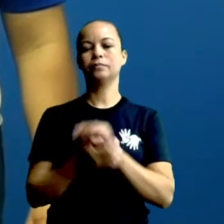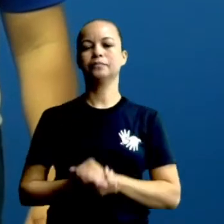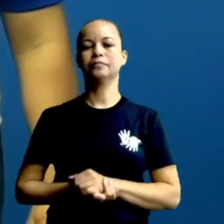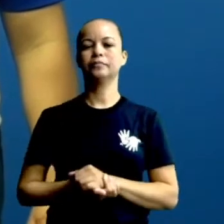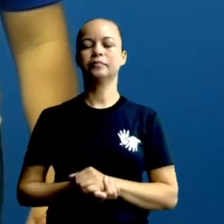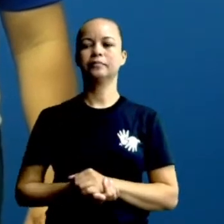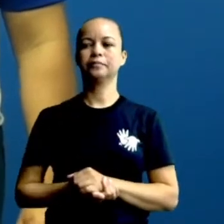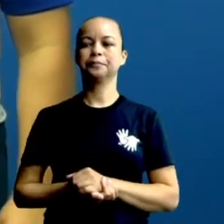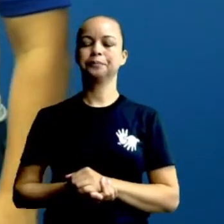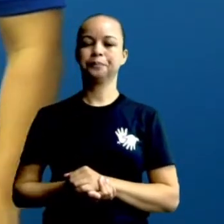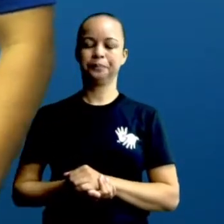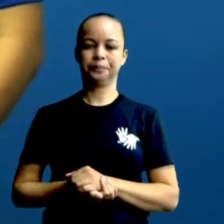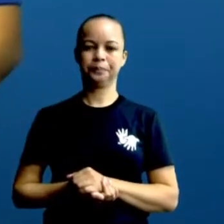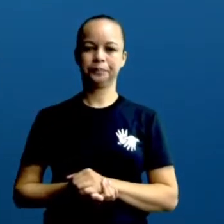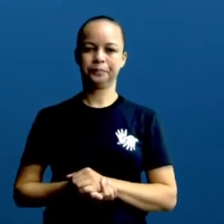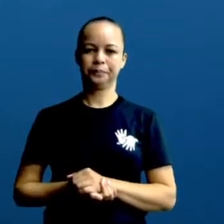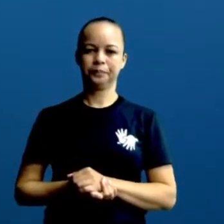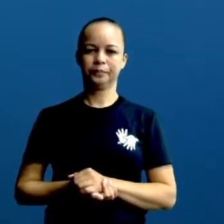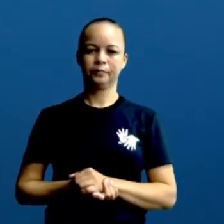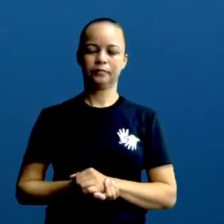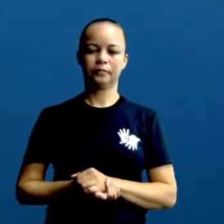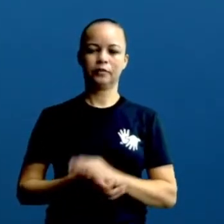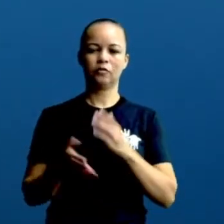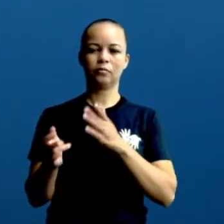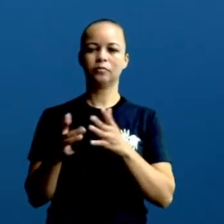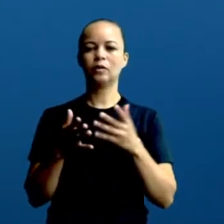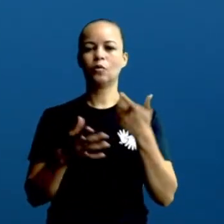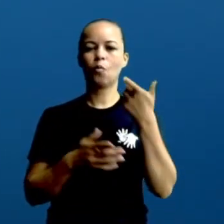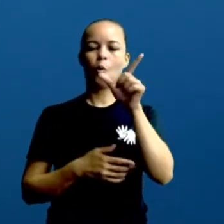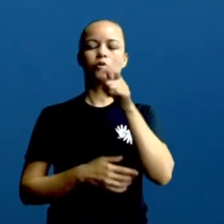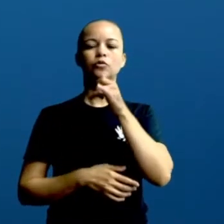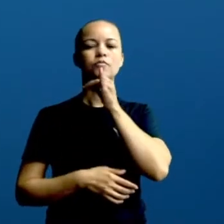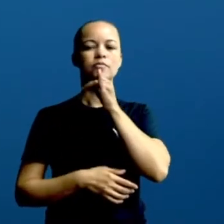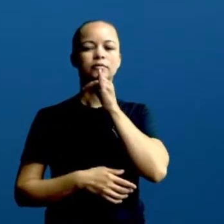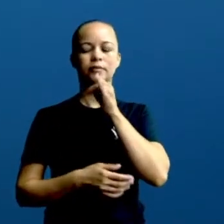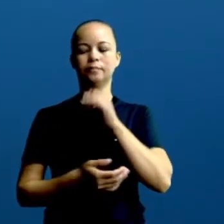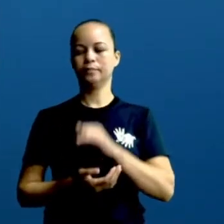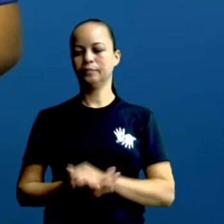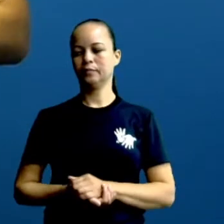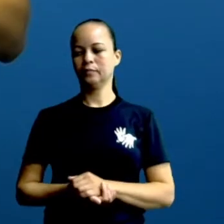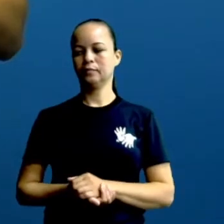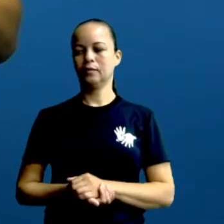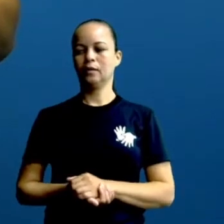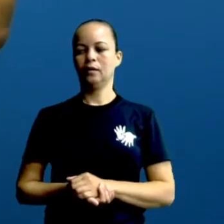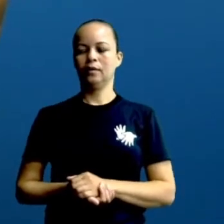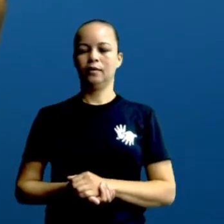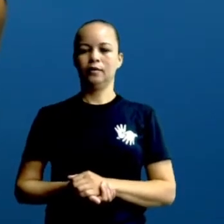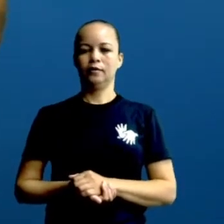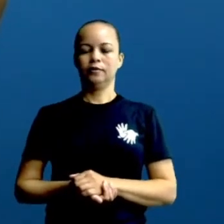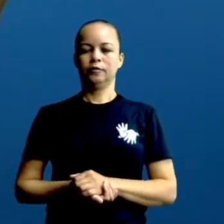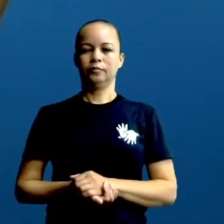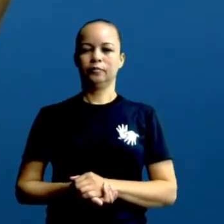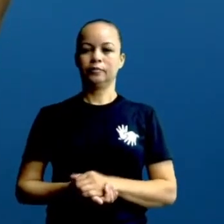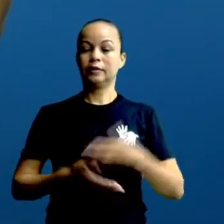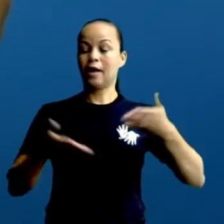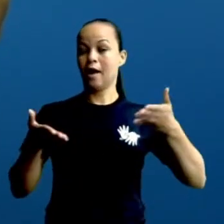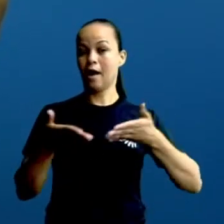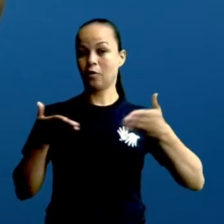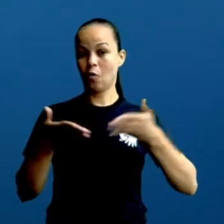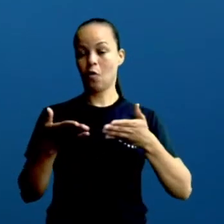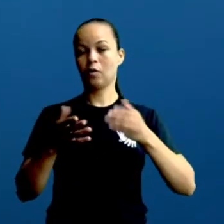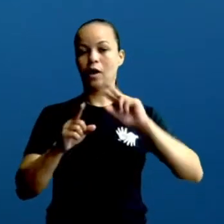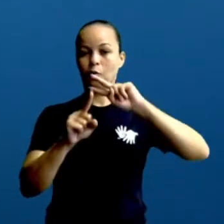certo mesmo resultado vamos para mais um exemplo ó o